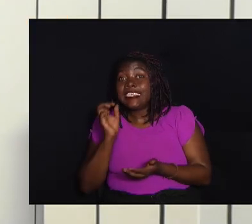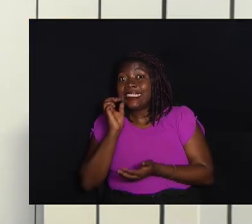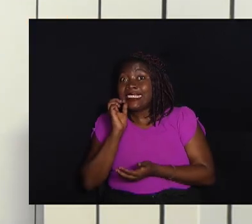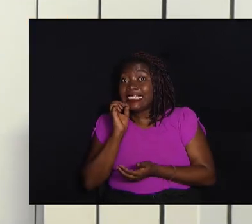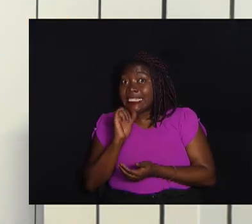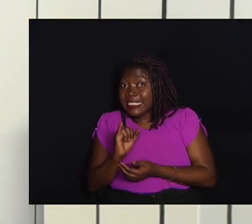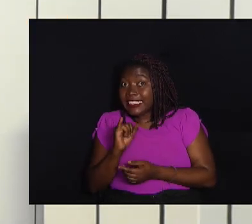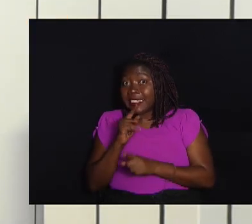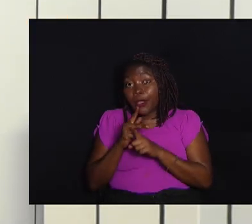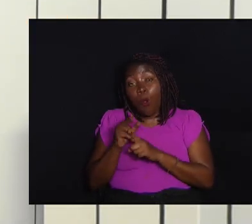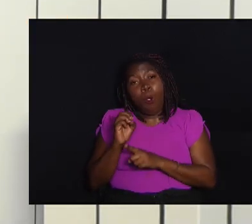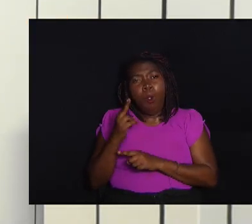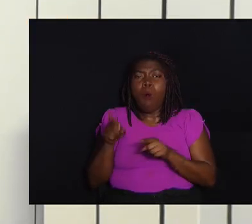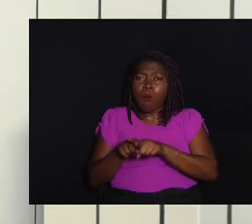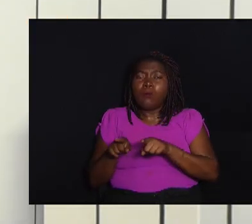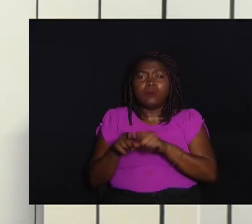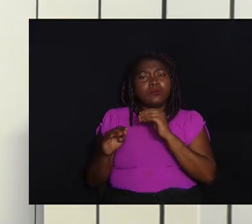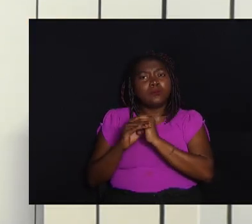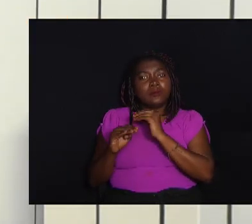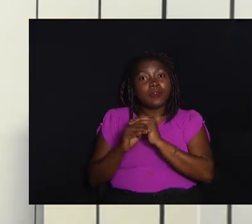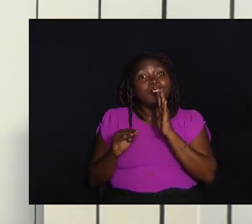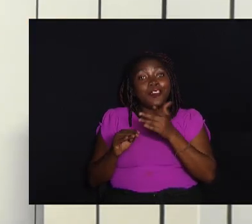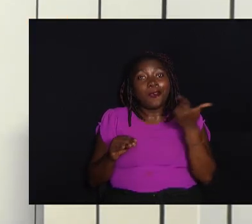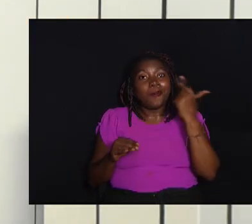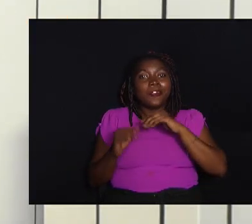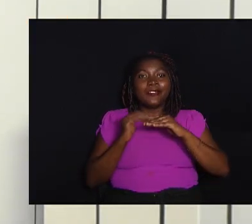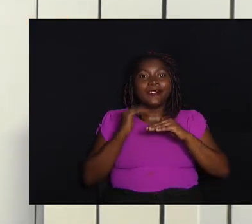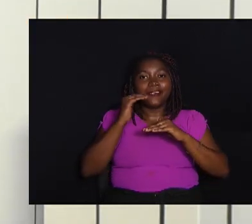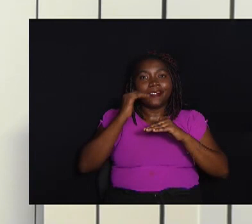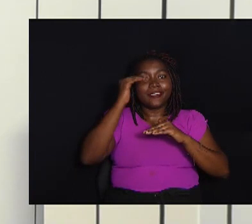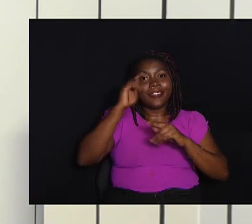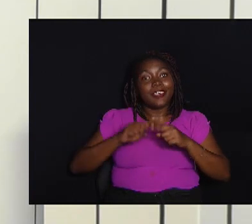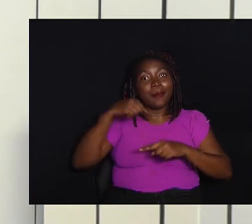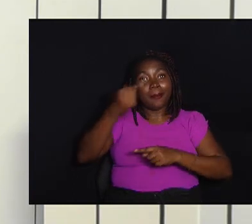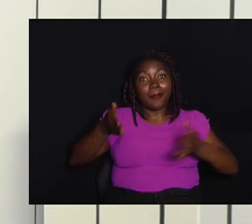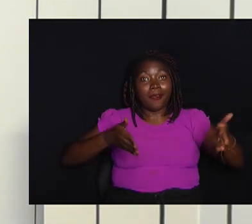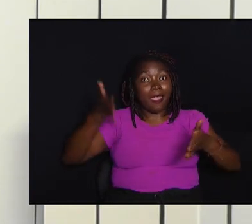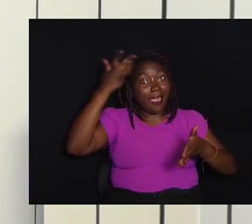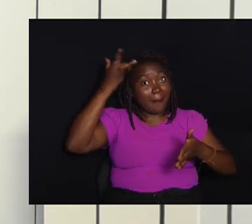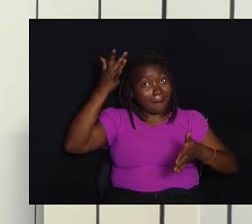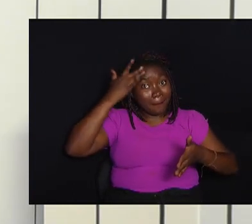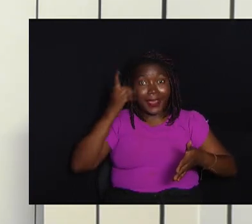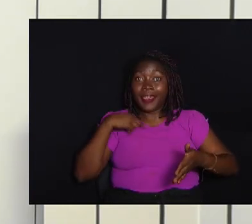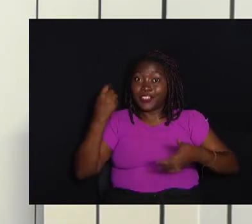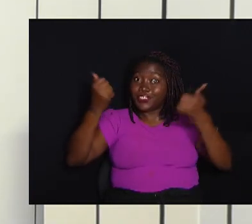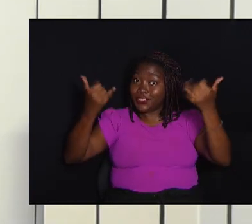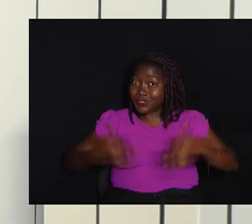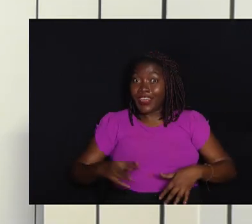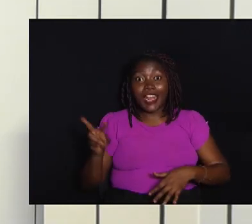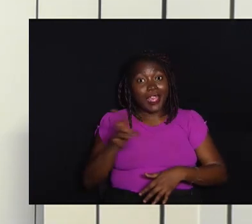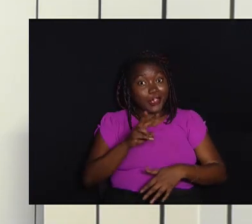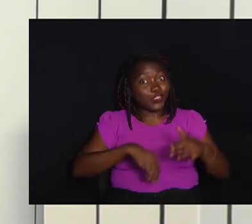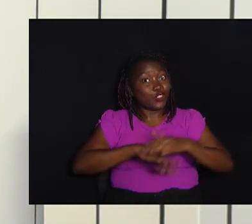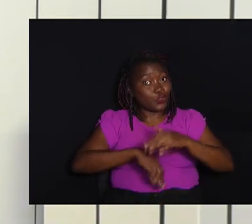vencer ou até empatar, ela já consegue a classificação à próxima fase. Amanhã a gente fala sobre as 2 partidas que